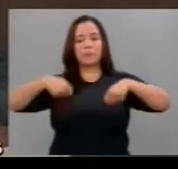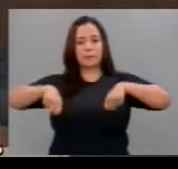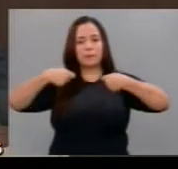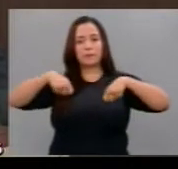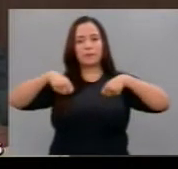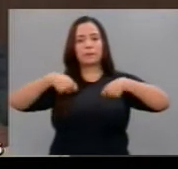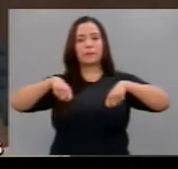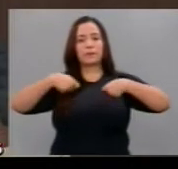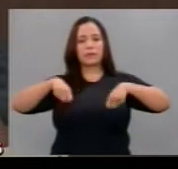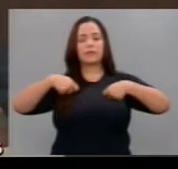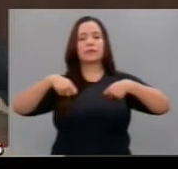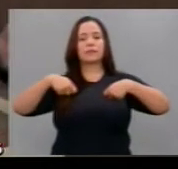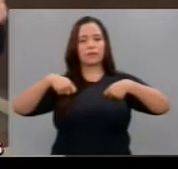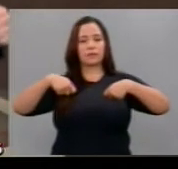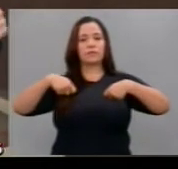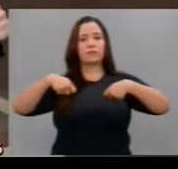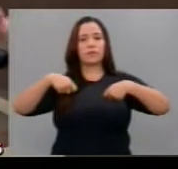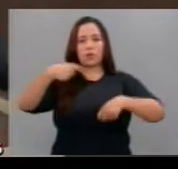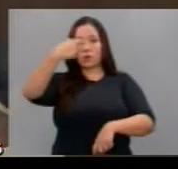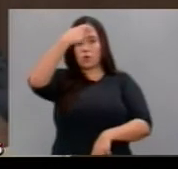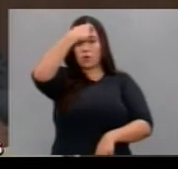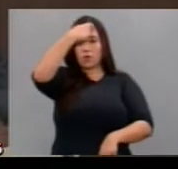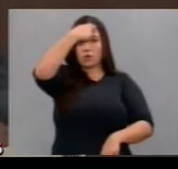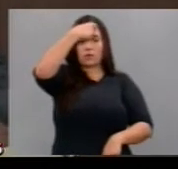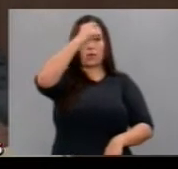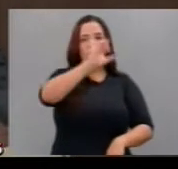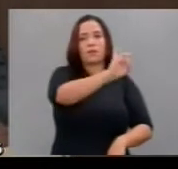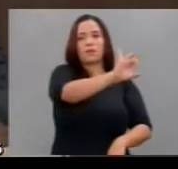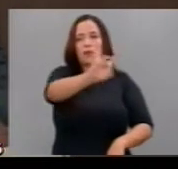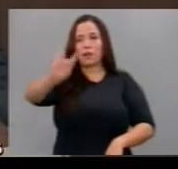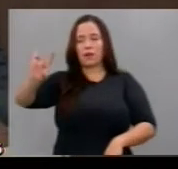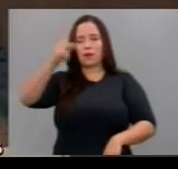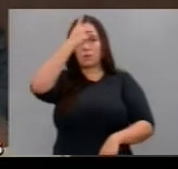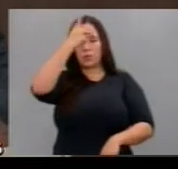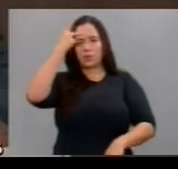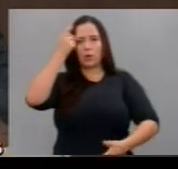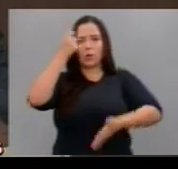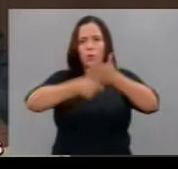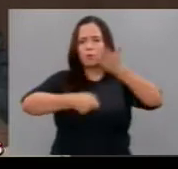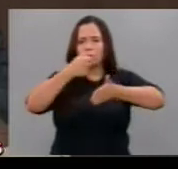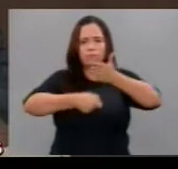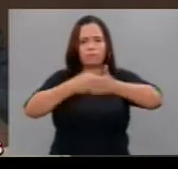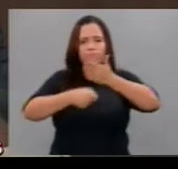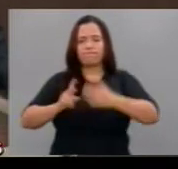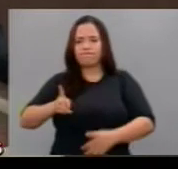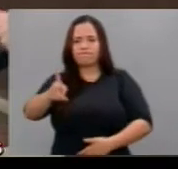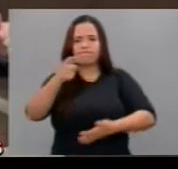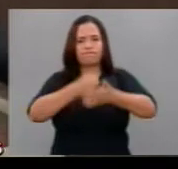precisarão muito de consciência crítica, de militância abnegada,